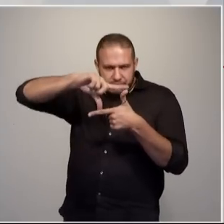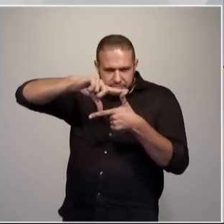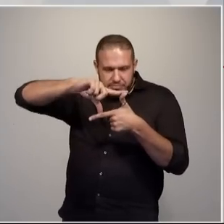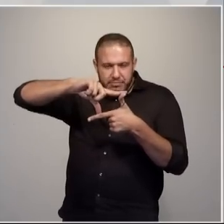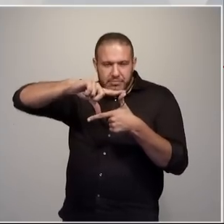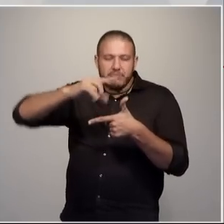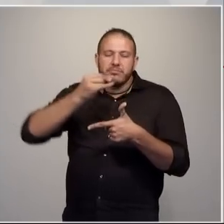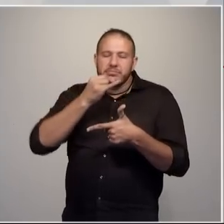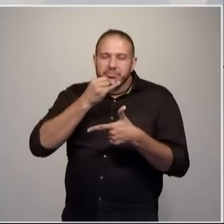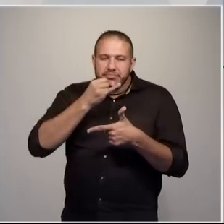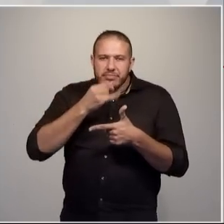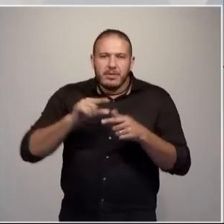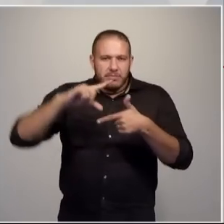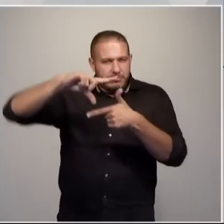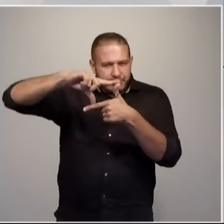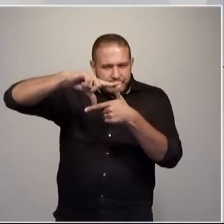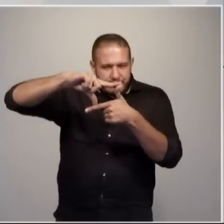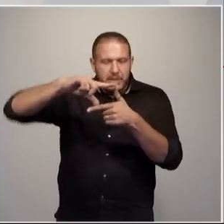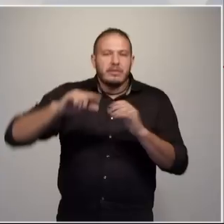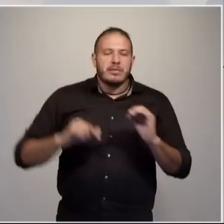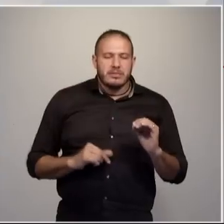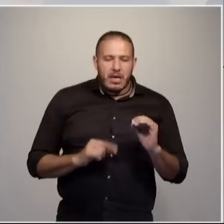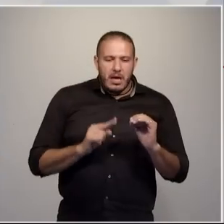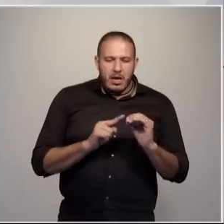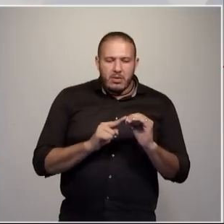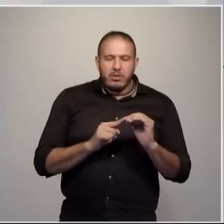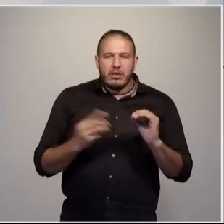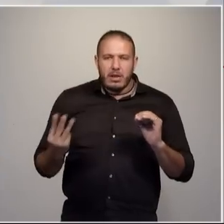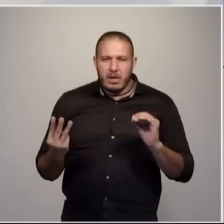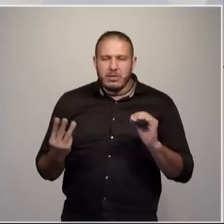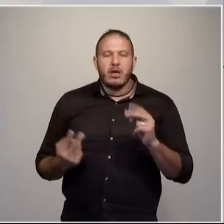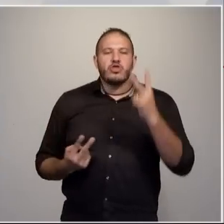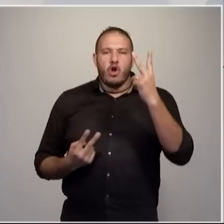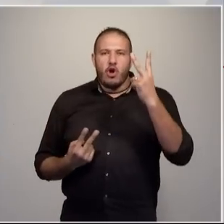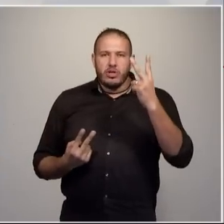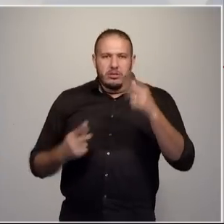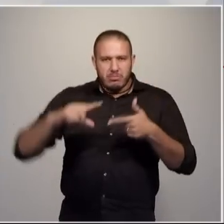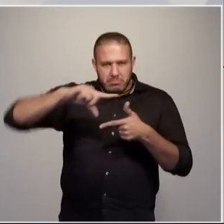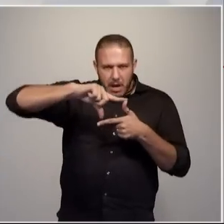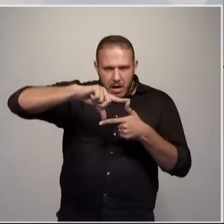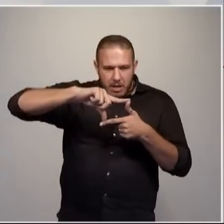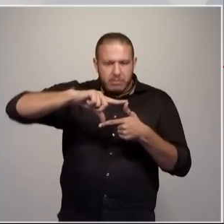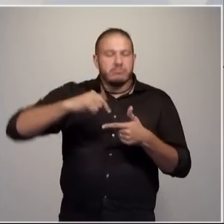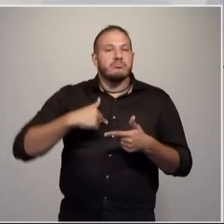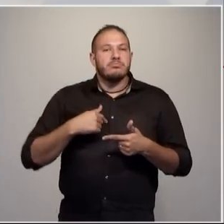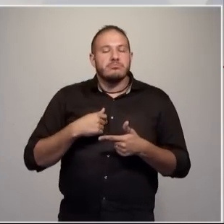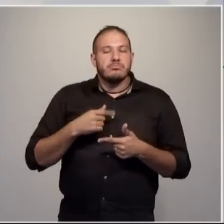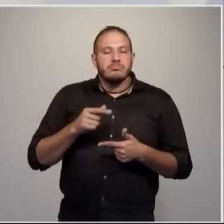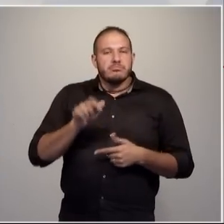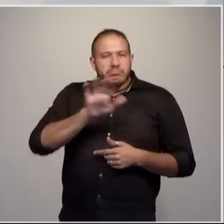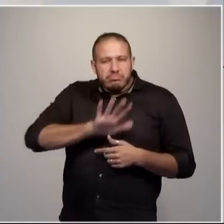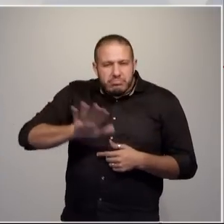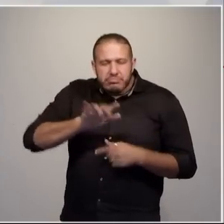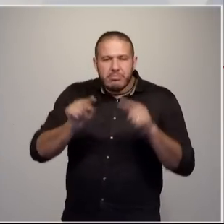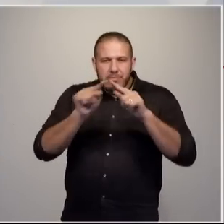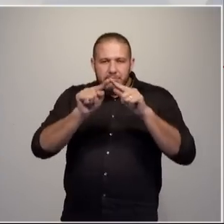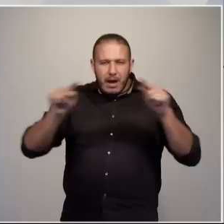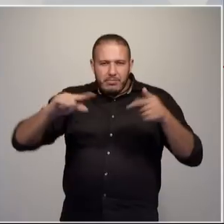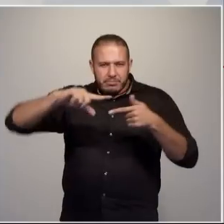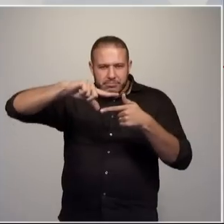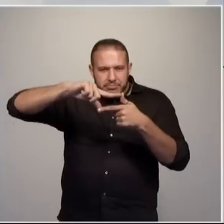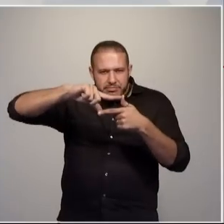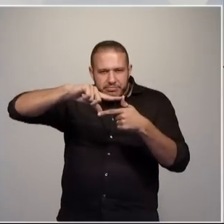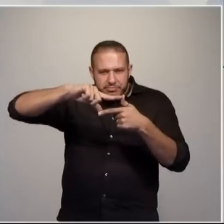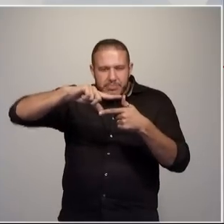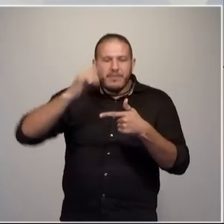digamos de 0 a 3, de 0 a 2, esse retângulo aqui, é muito fácil fazer o teorema